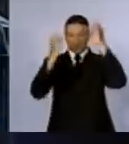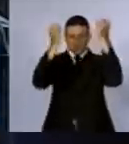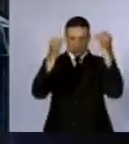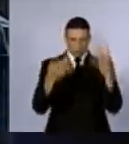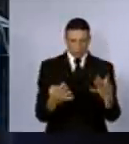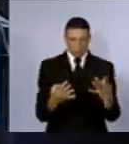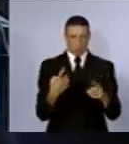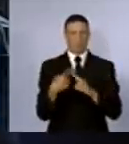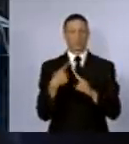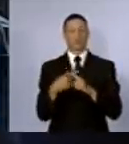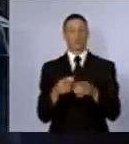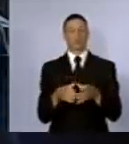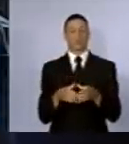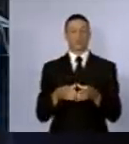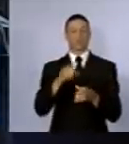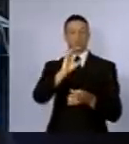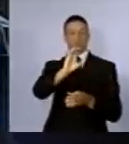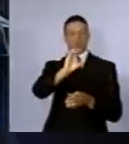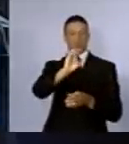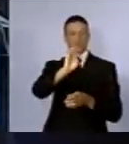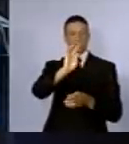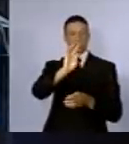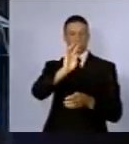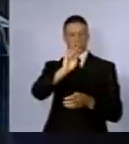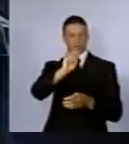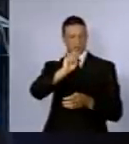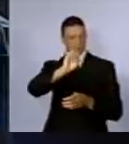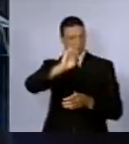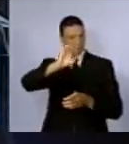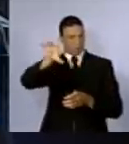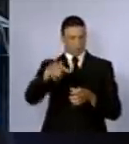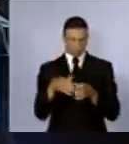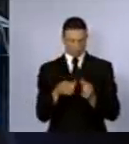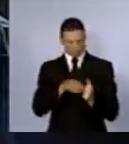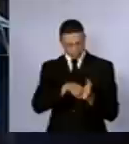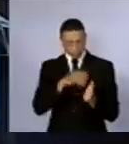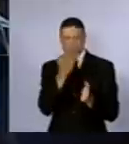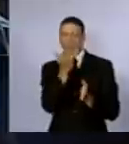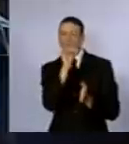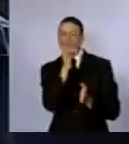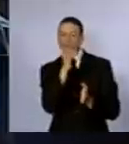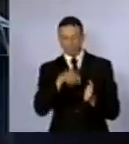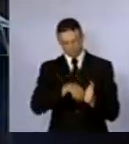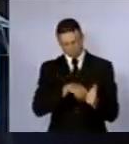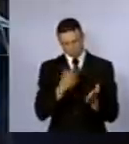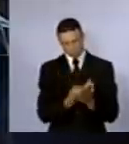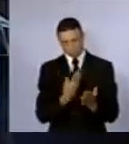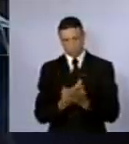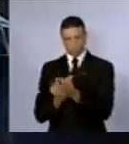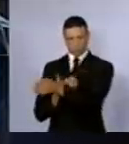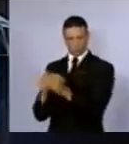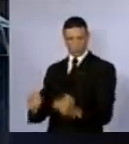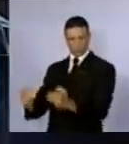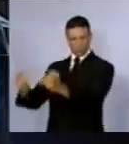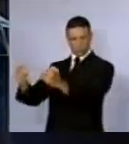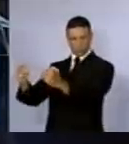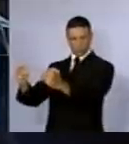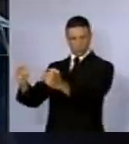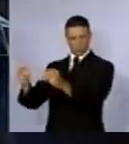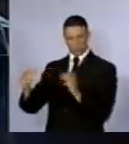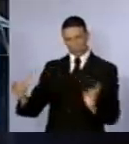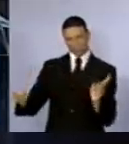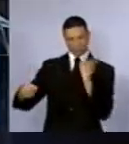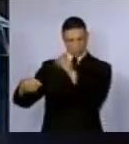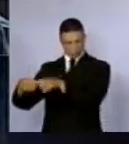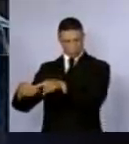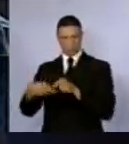o CEPEL fez um estudo que já apresentou no Ministério. O CEPEL é um centro de pesquisa de energia elétrica vinculado ao Ministério, o mais importante da área de energia